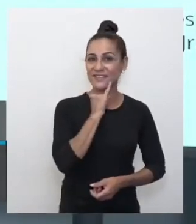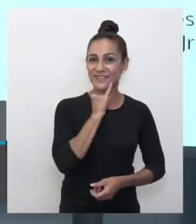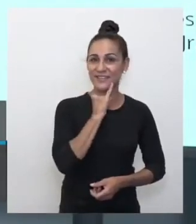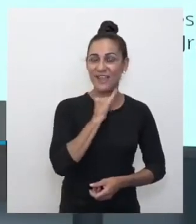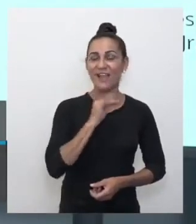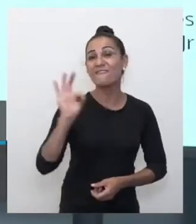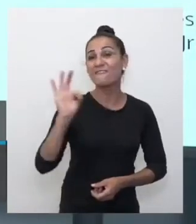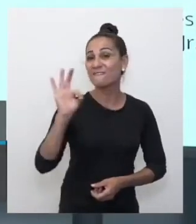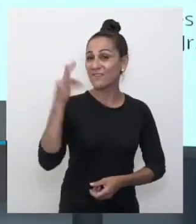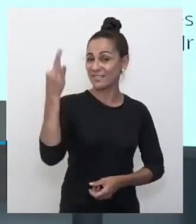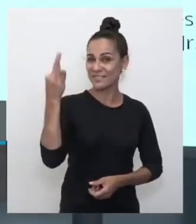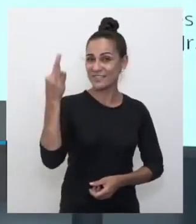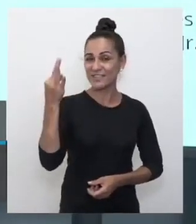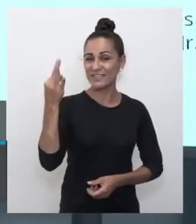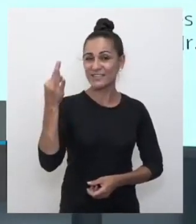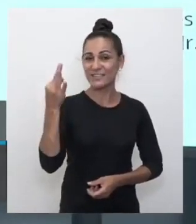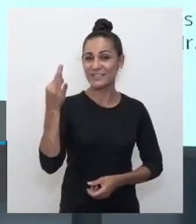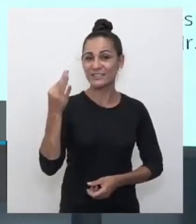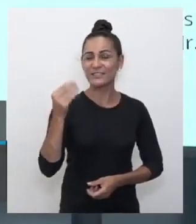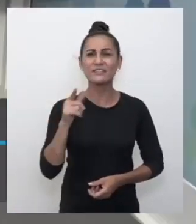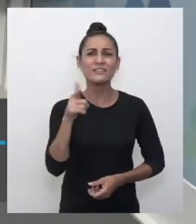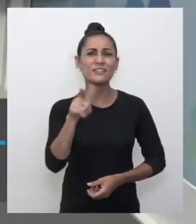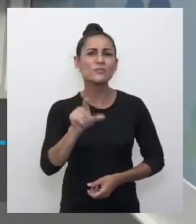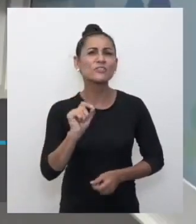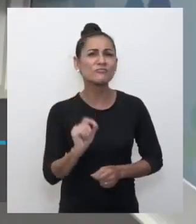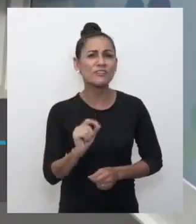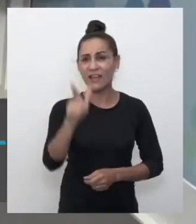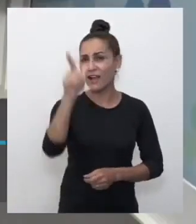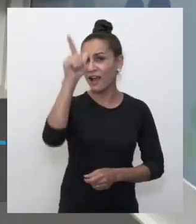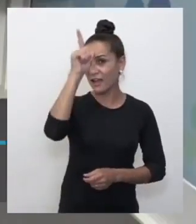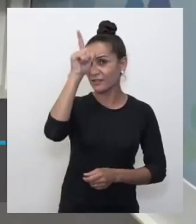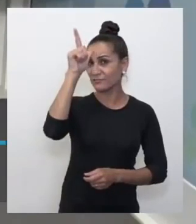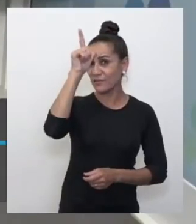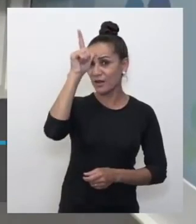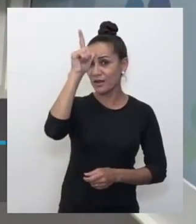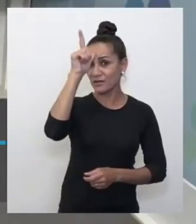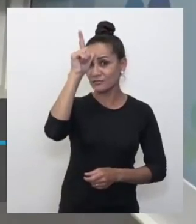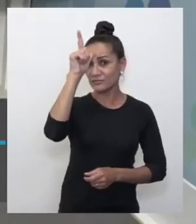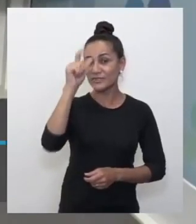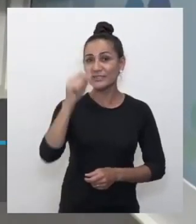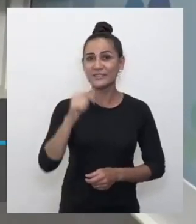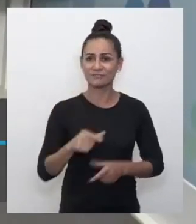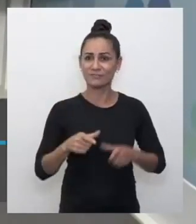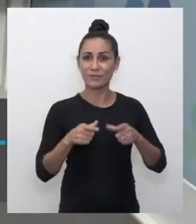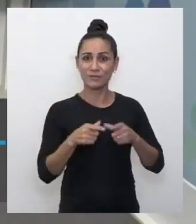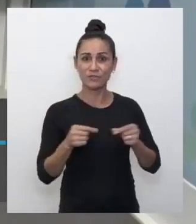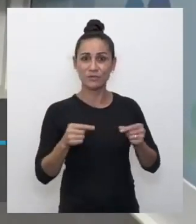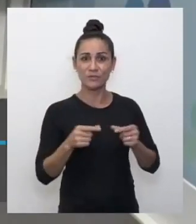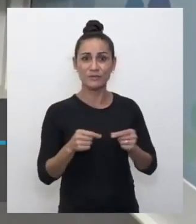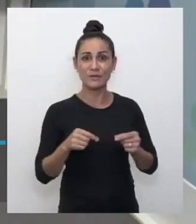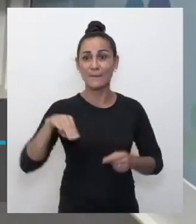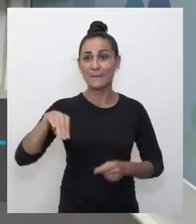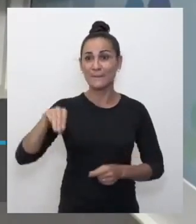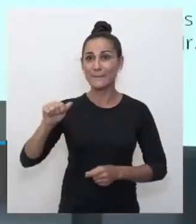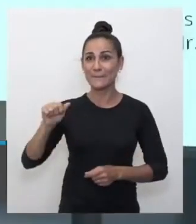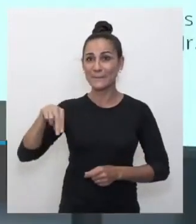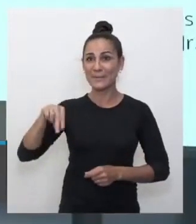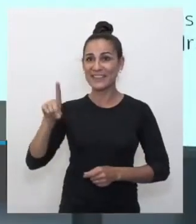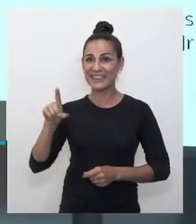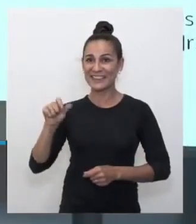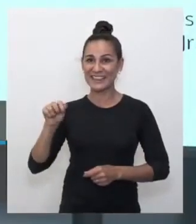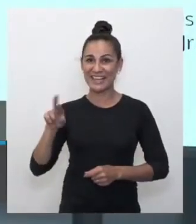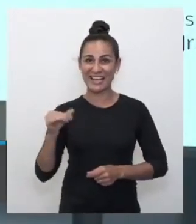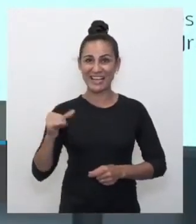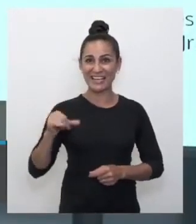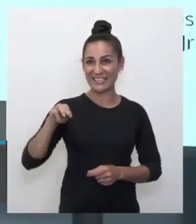francês, ok. Depois temos alemão, Nihongo, ok, japonês e mandarim também. Então, verifiquem lá o que